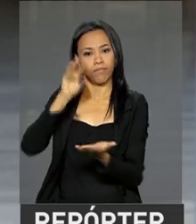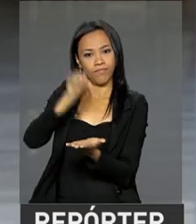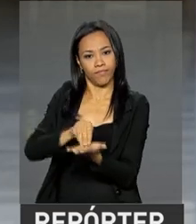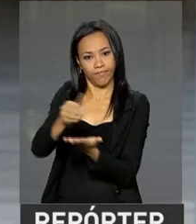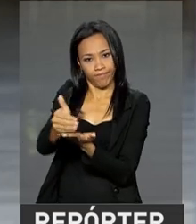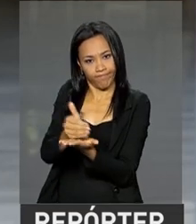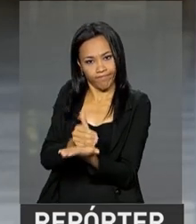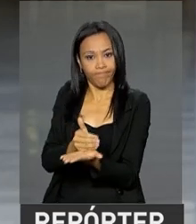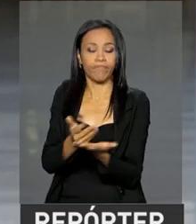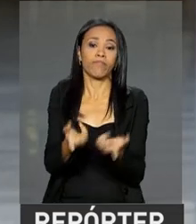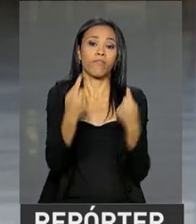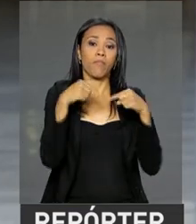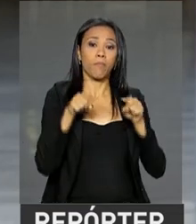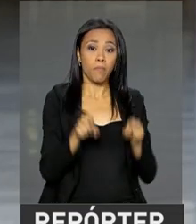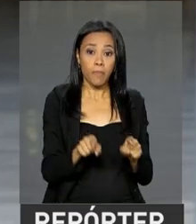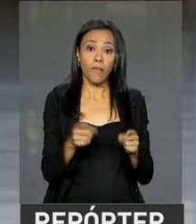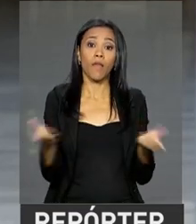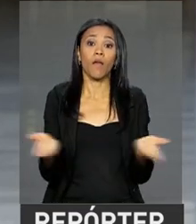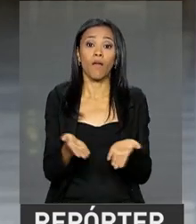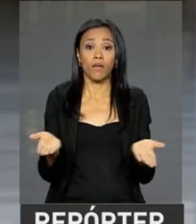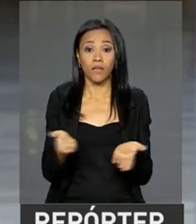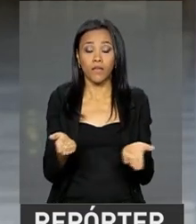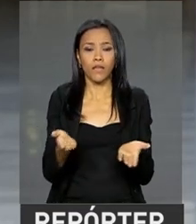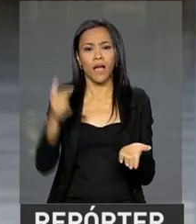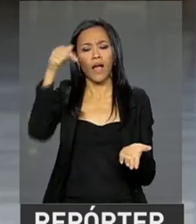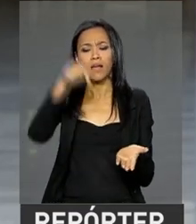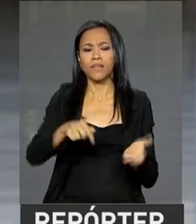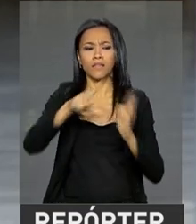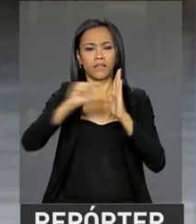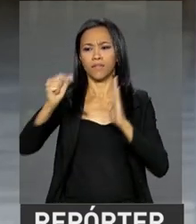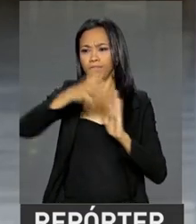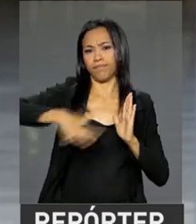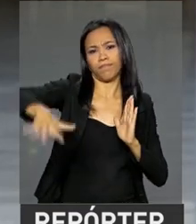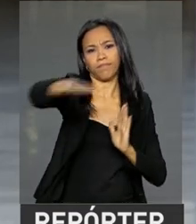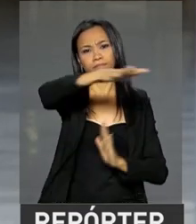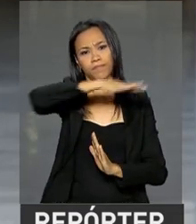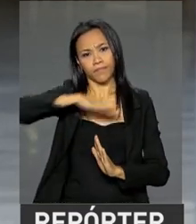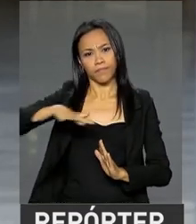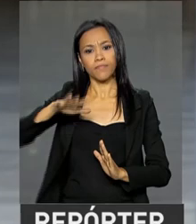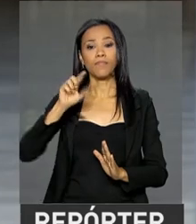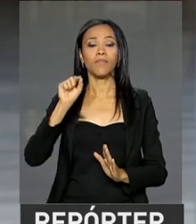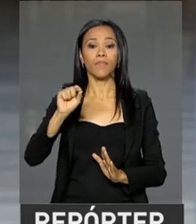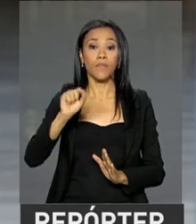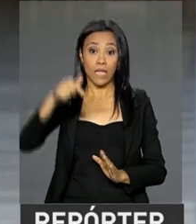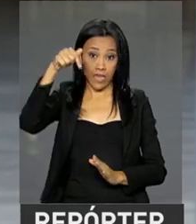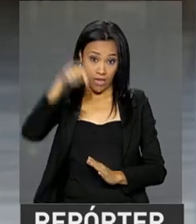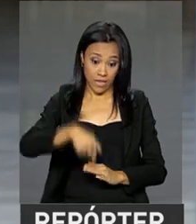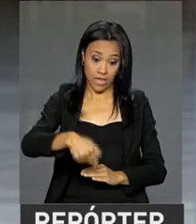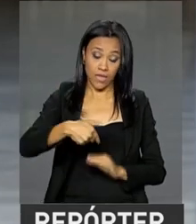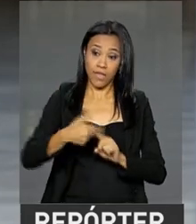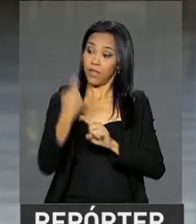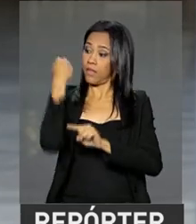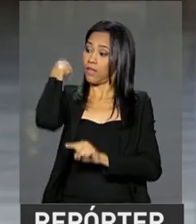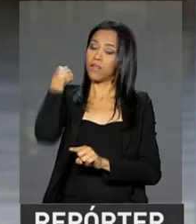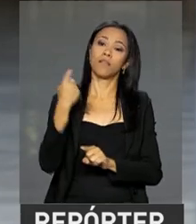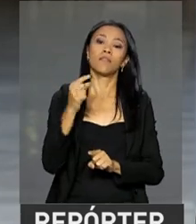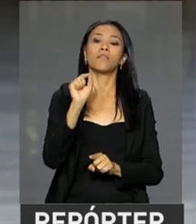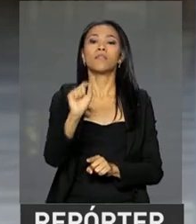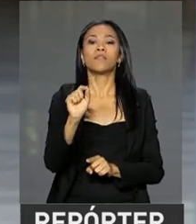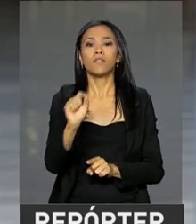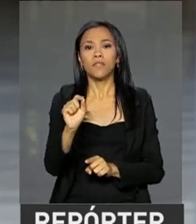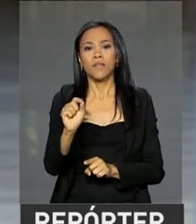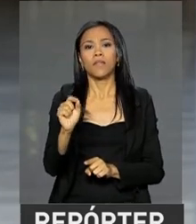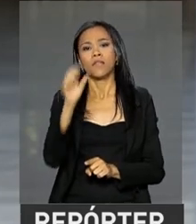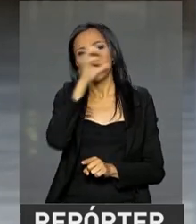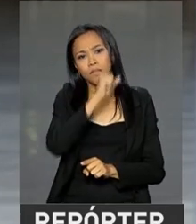Amazônia bom Carol para completar aqui do Palácio do Planalto e devolver para você e nesse final de semana o presidente Michel Temer